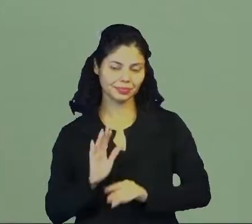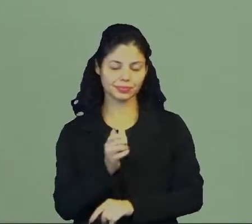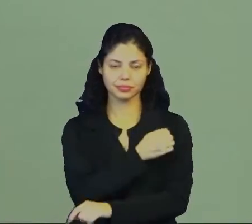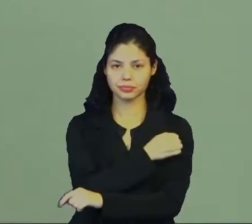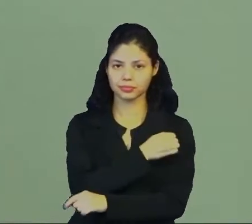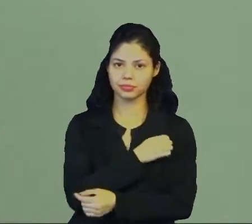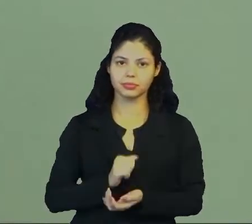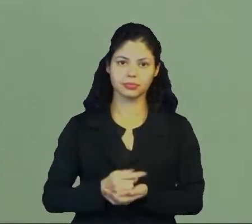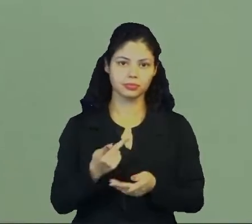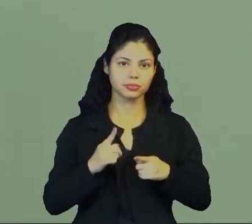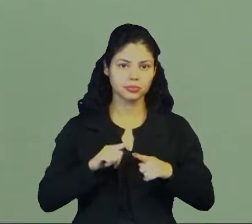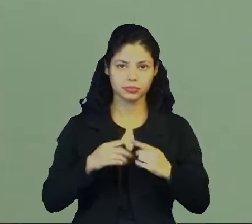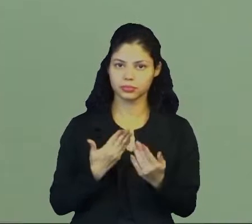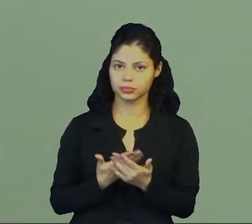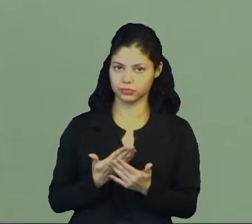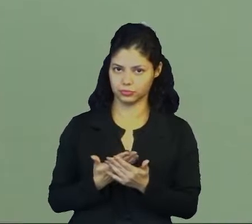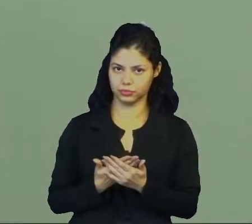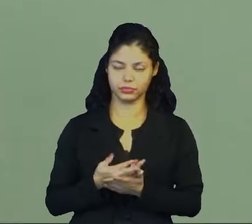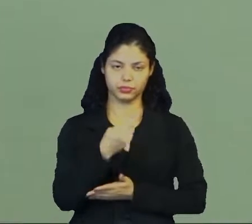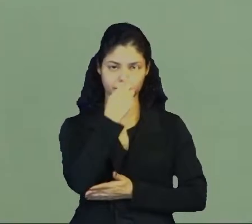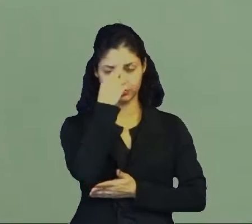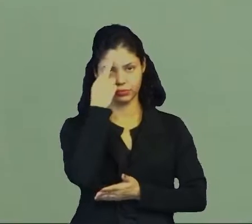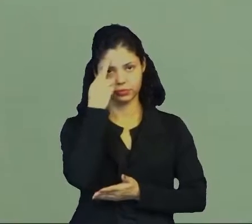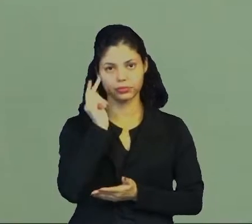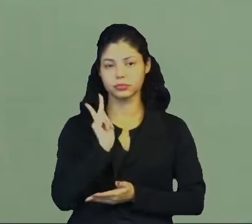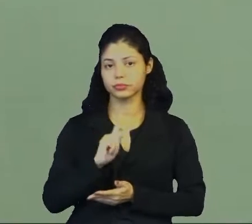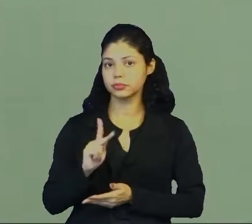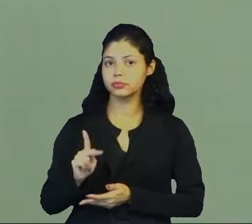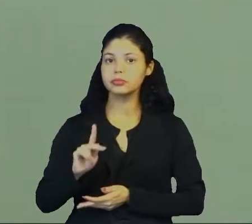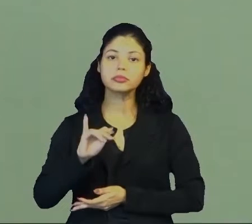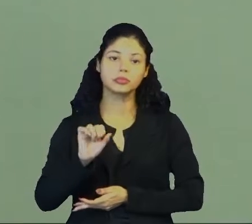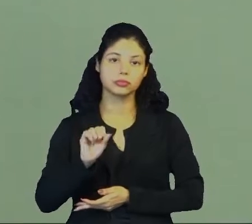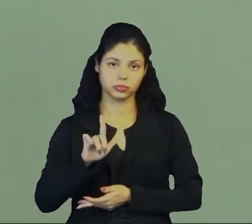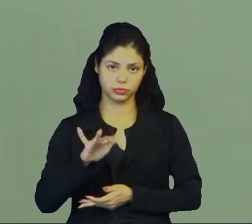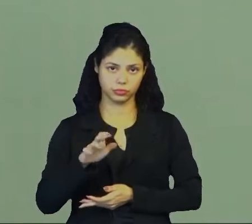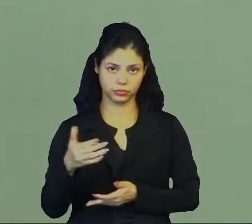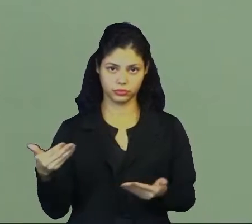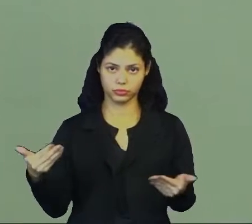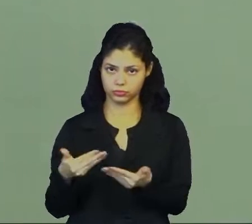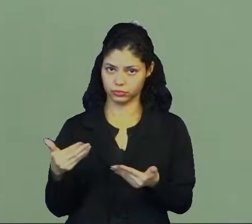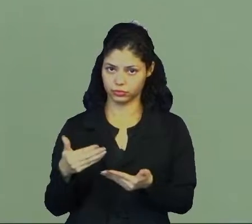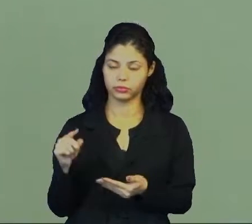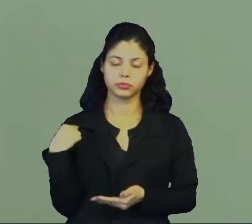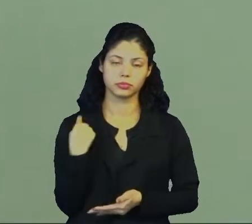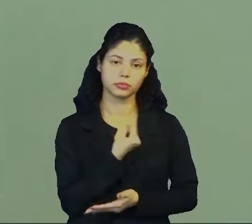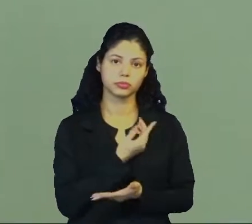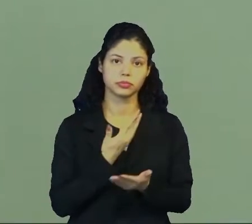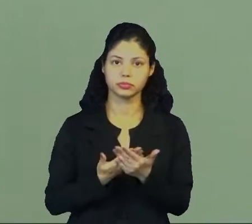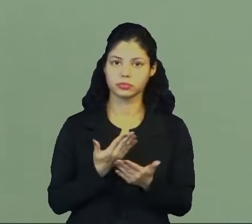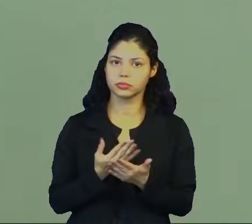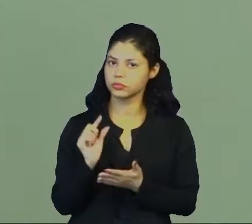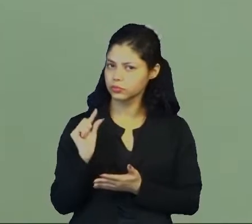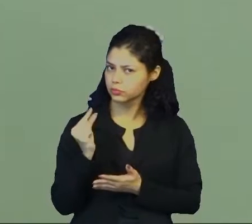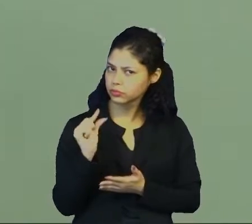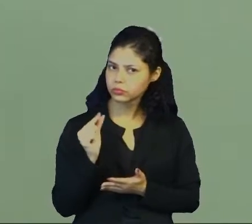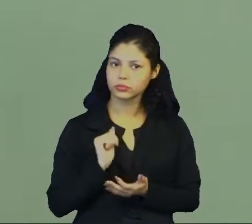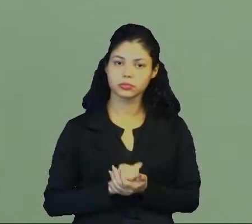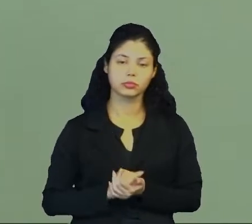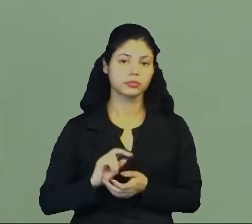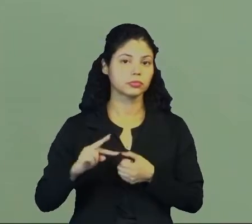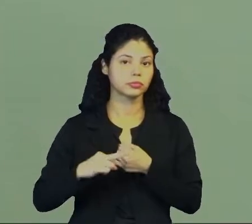alunos e alunos, bem-vindos a mais uma aula de História. Eu sou a professora Isabelle. Na aula de hoje nós vamos estudar um pouco sobre